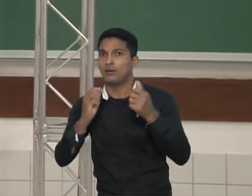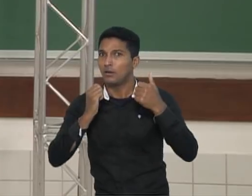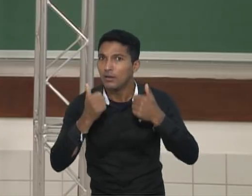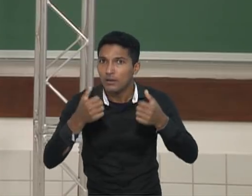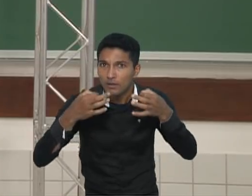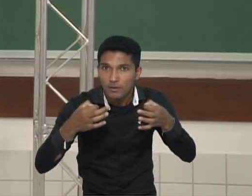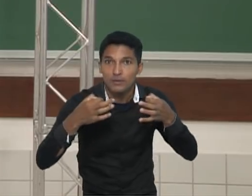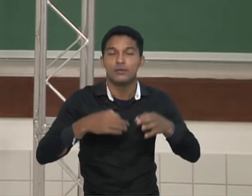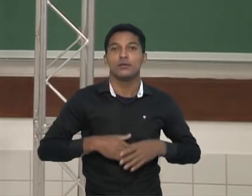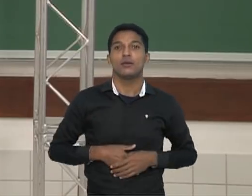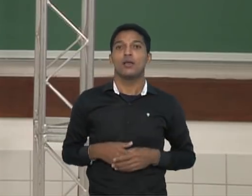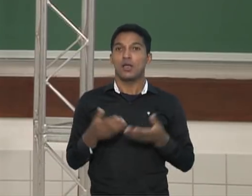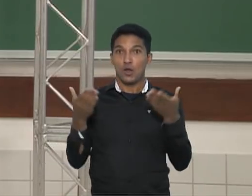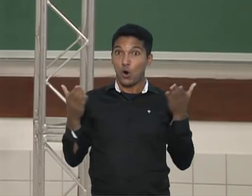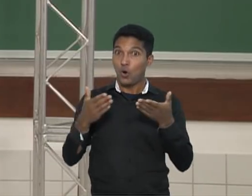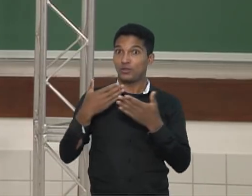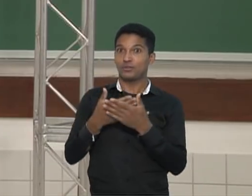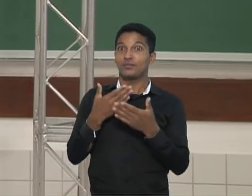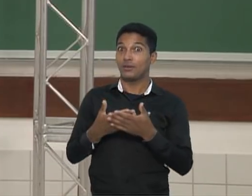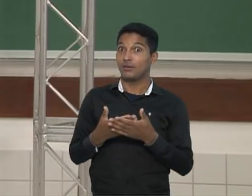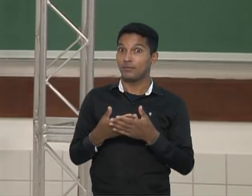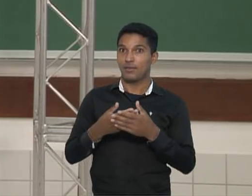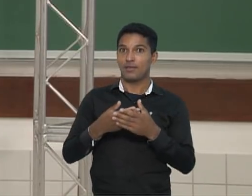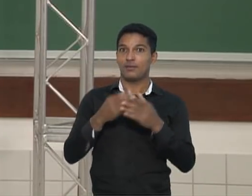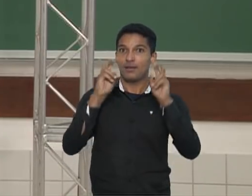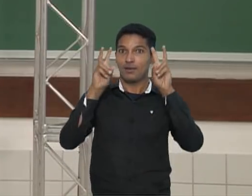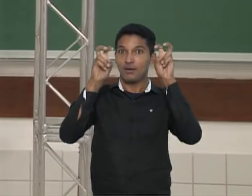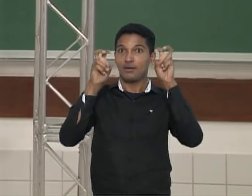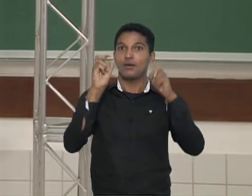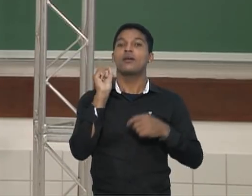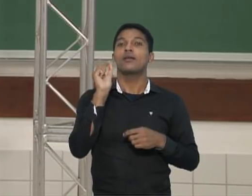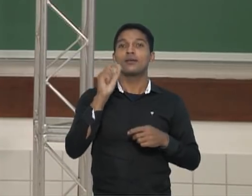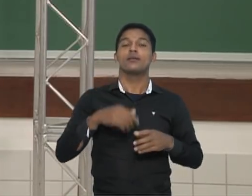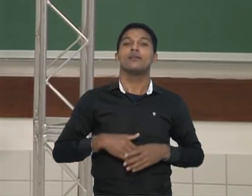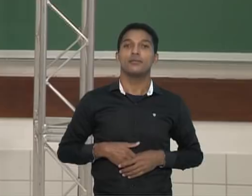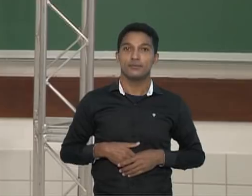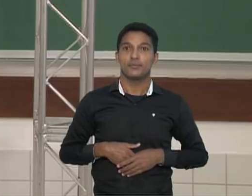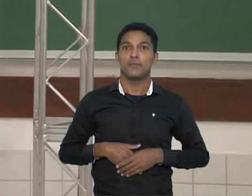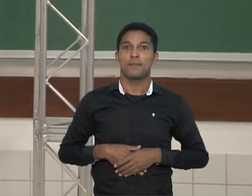então? Então, hoje foi visto,